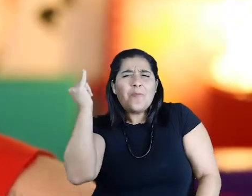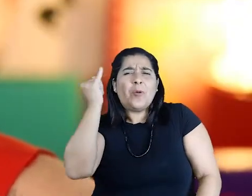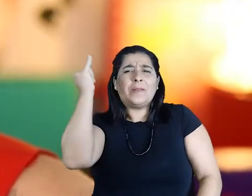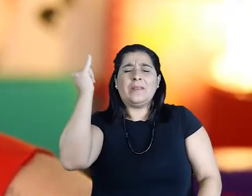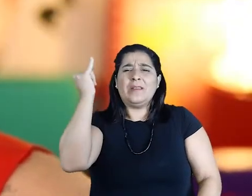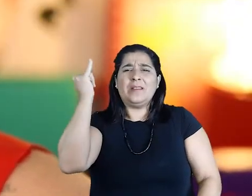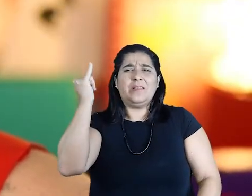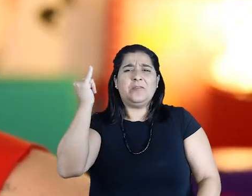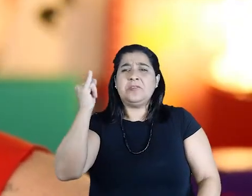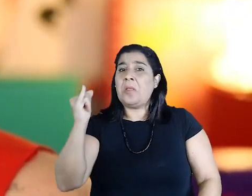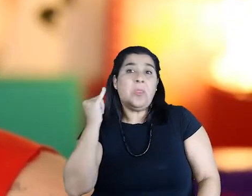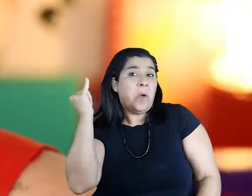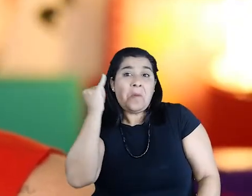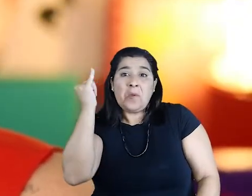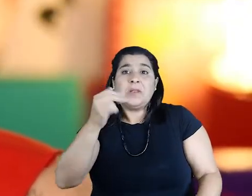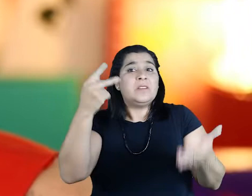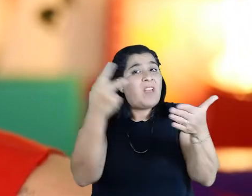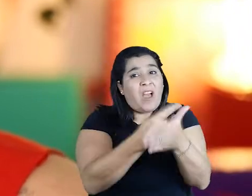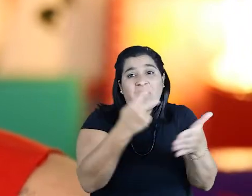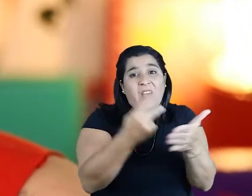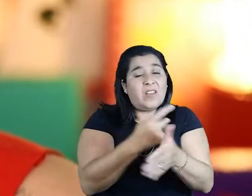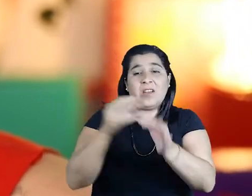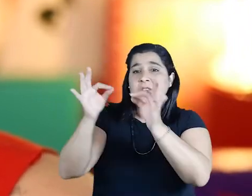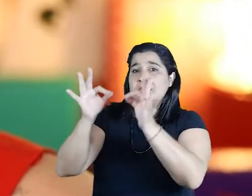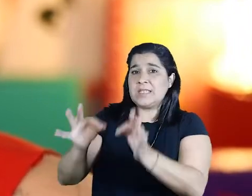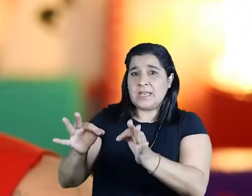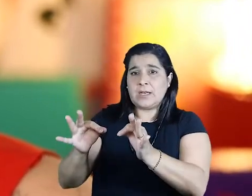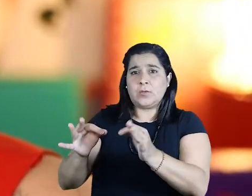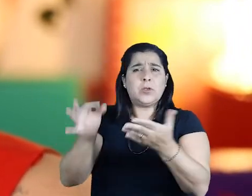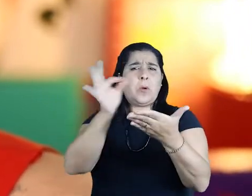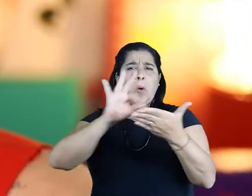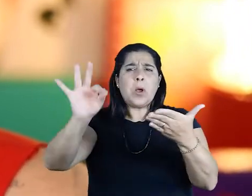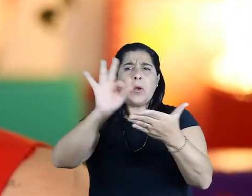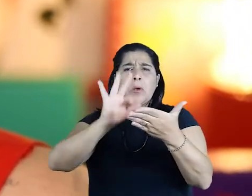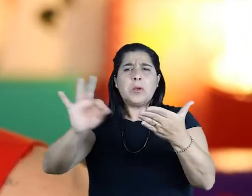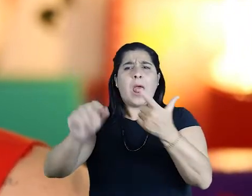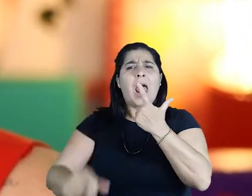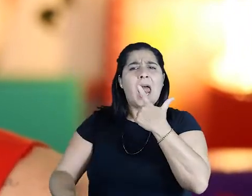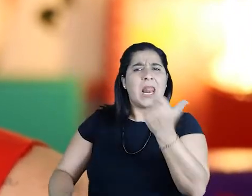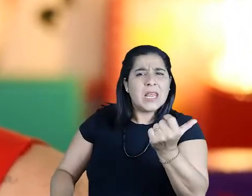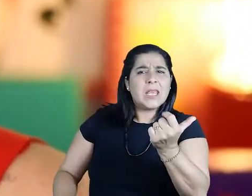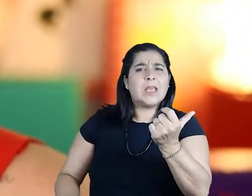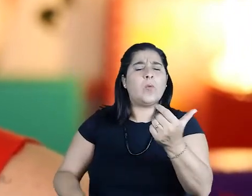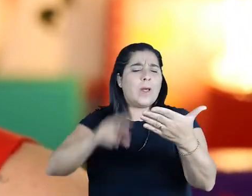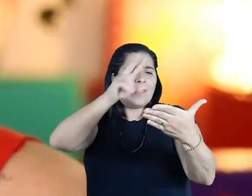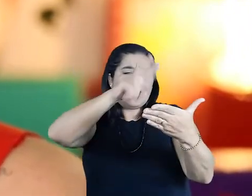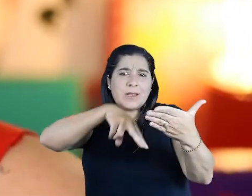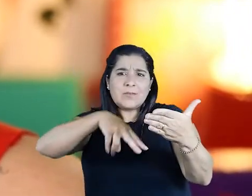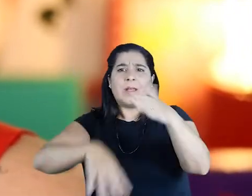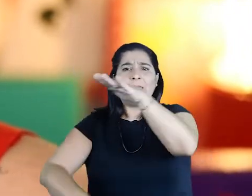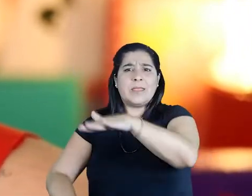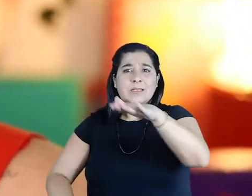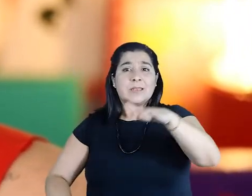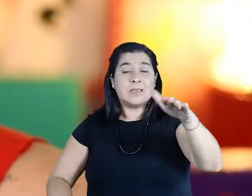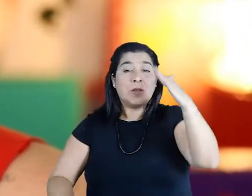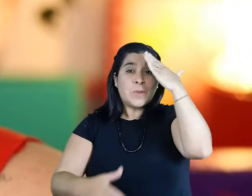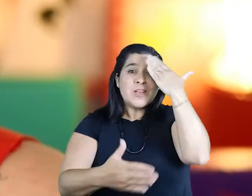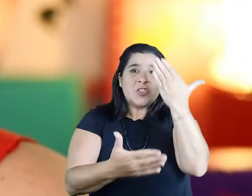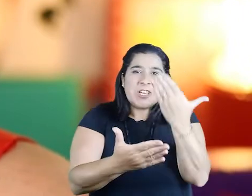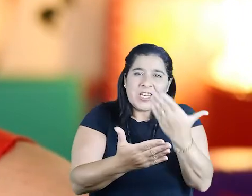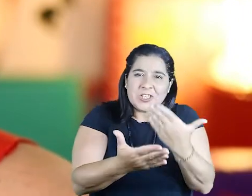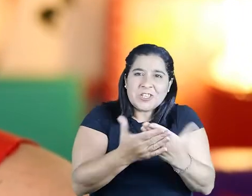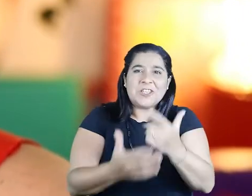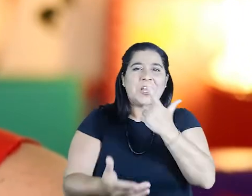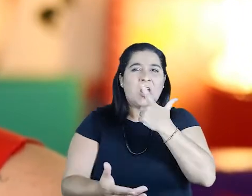ou errar necessariamente. Aqui nessa série, a gente optou por não corrigir a pronúncia das crianças nas leituras. A gente acredita que são